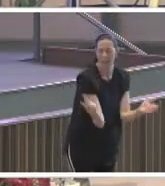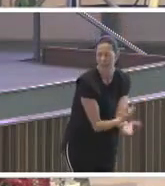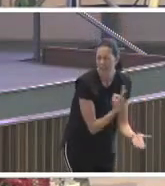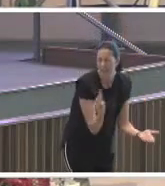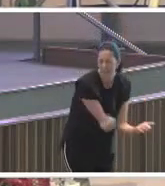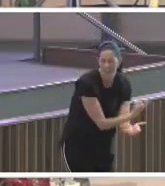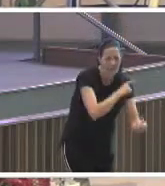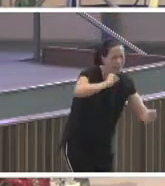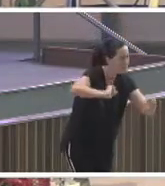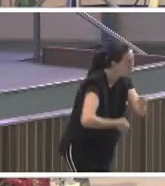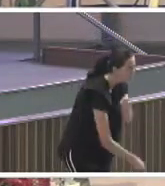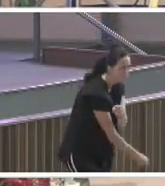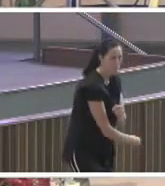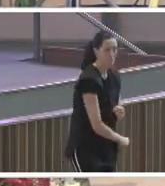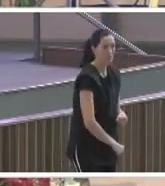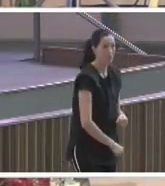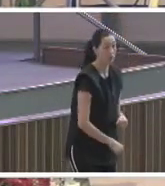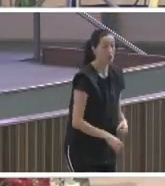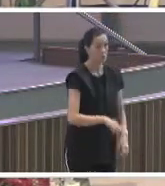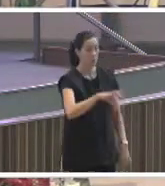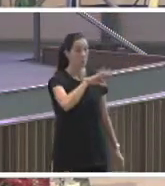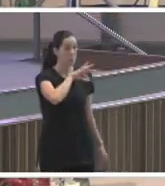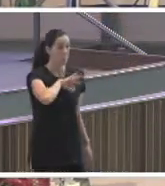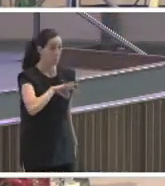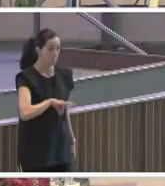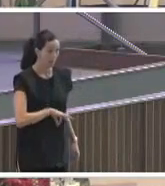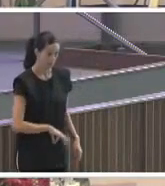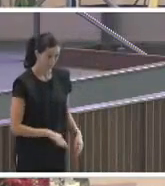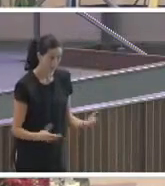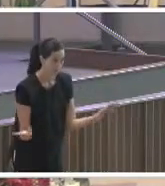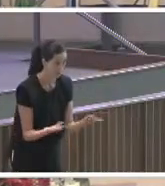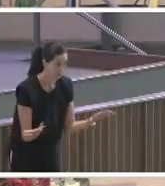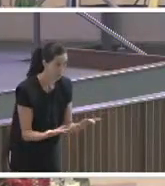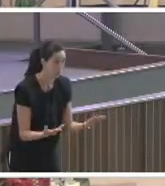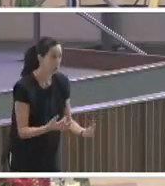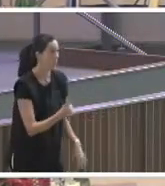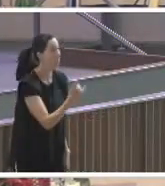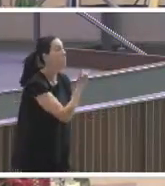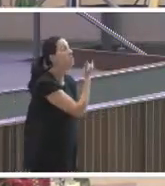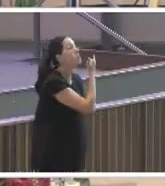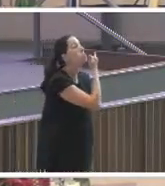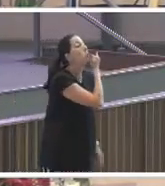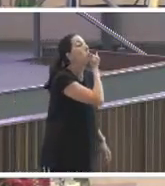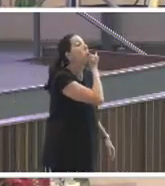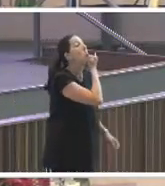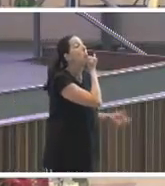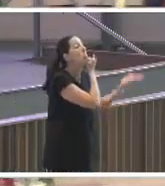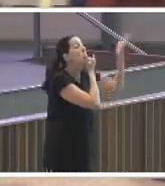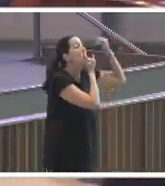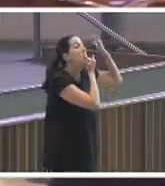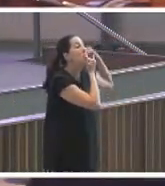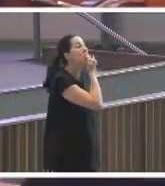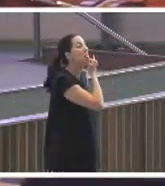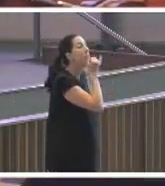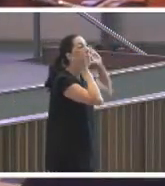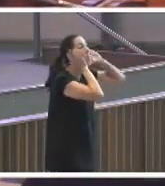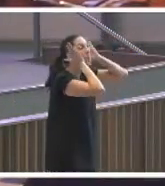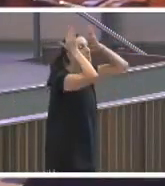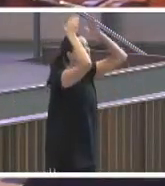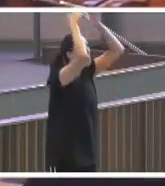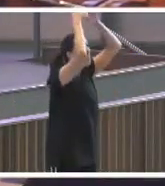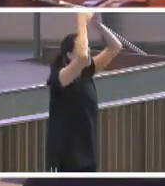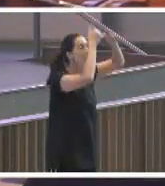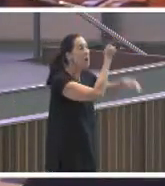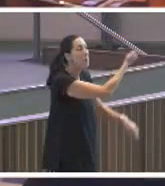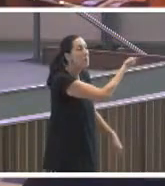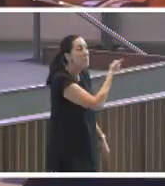exacerbação da autoridade espiritual. E aí Paulo vai falar, bom, como é que funciona esse negócio de autoridade